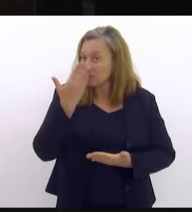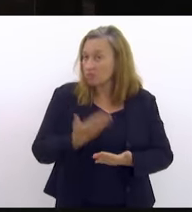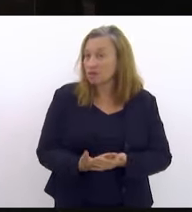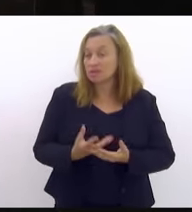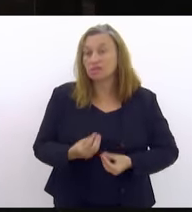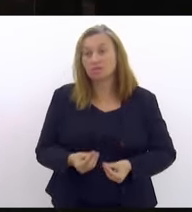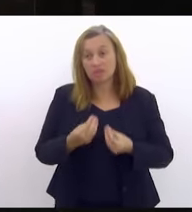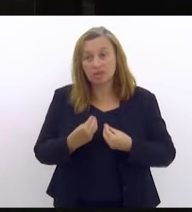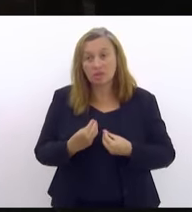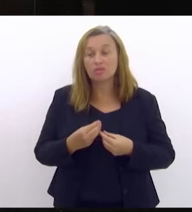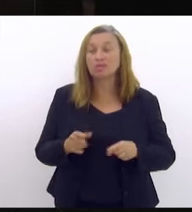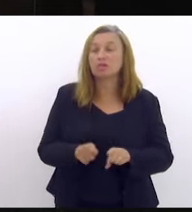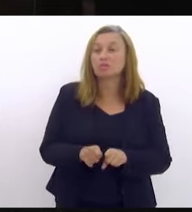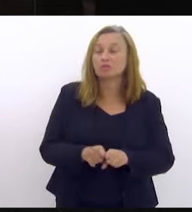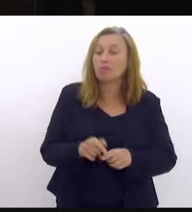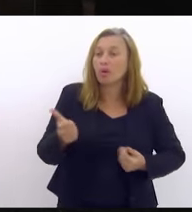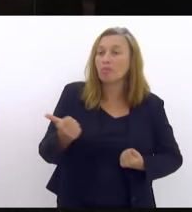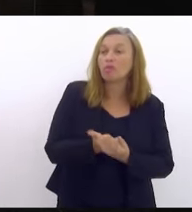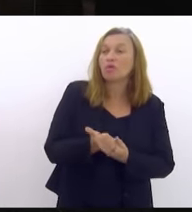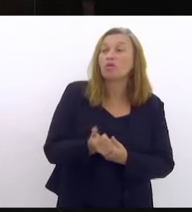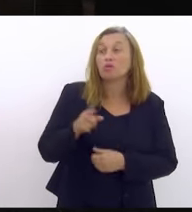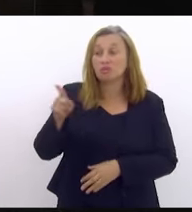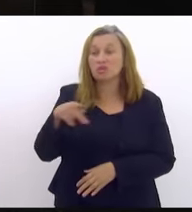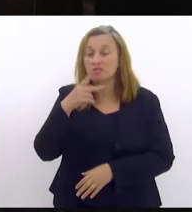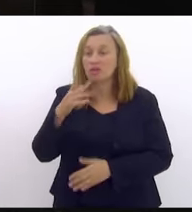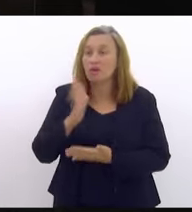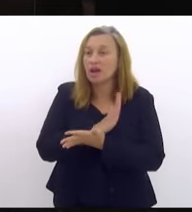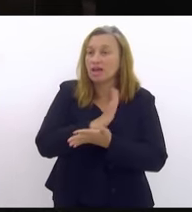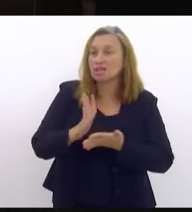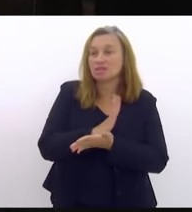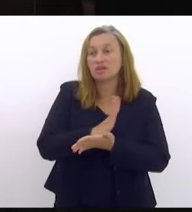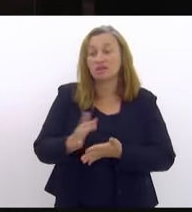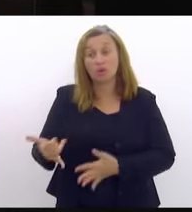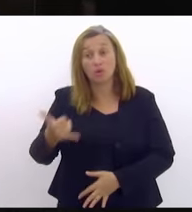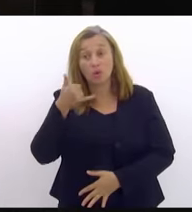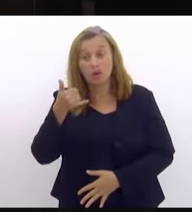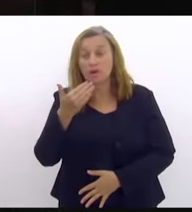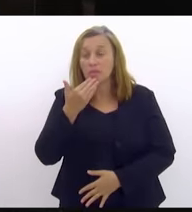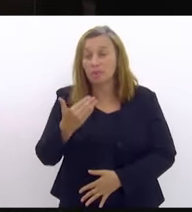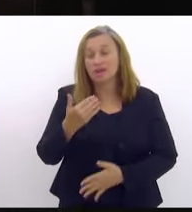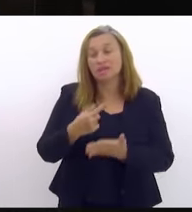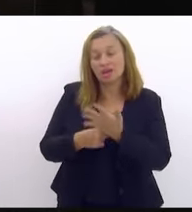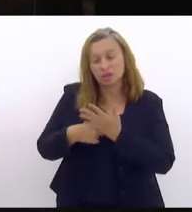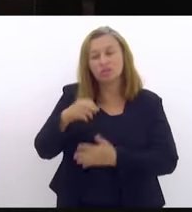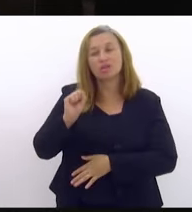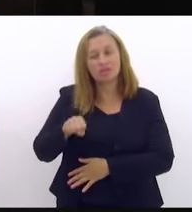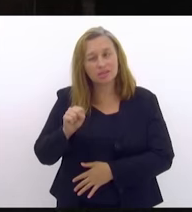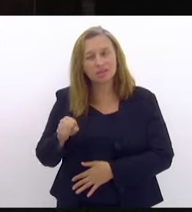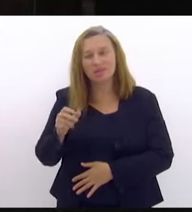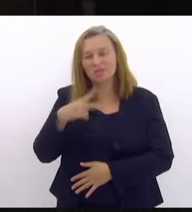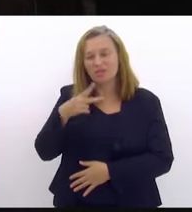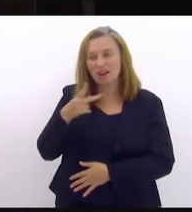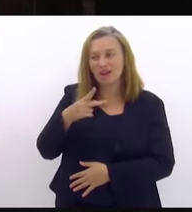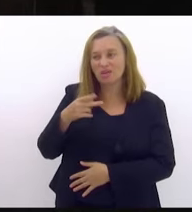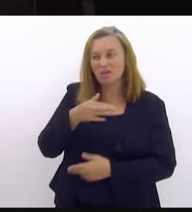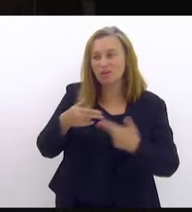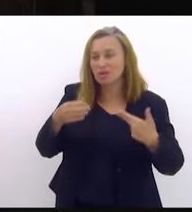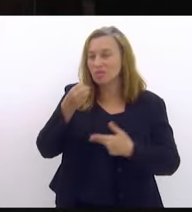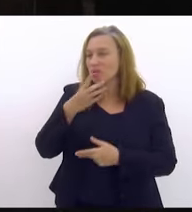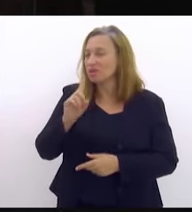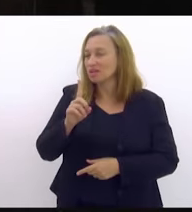e pelo amparo. E, como você falou, às vezes eu ligo, peço socorro, sim, ele só para contar coisa boa, não, às vezes eu peço